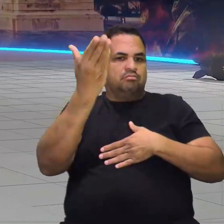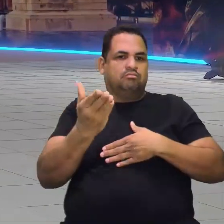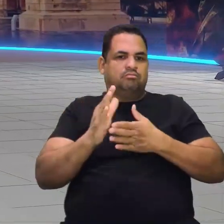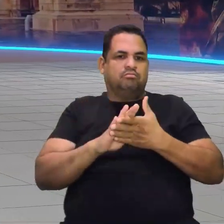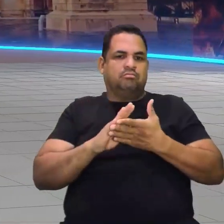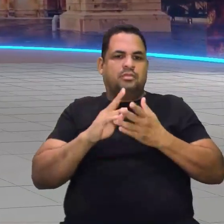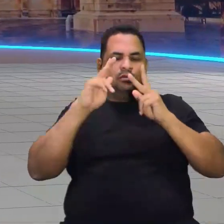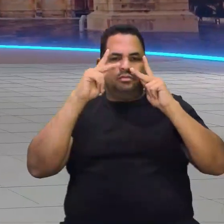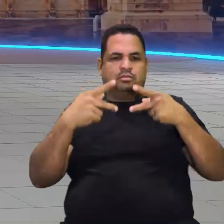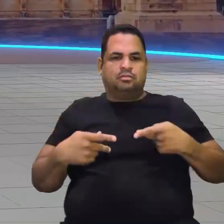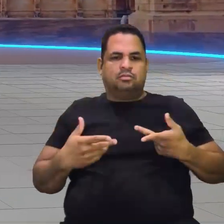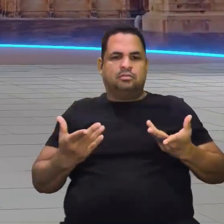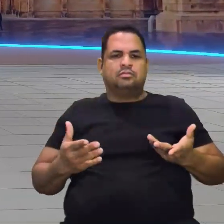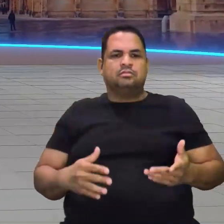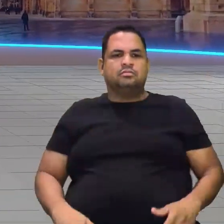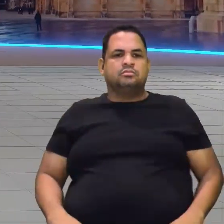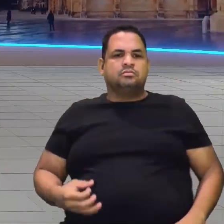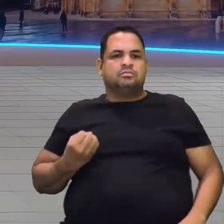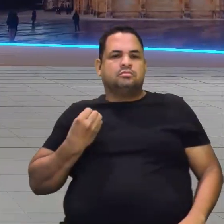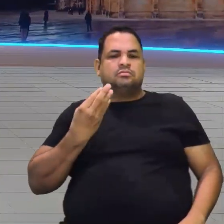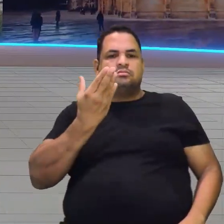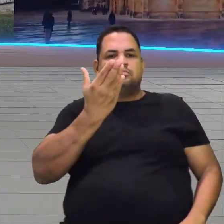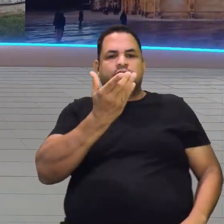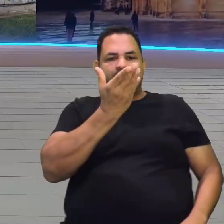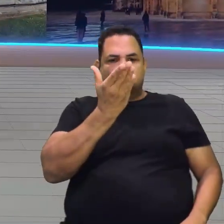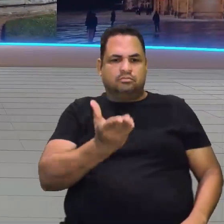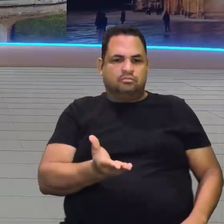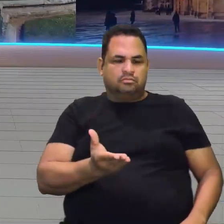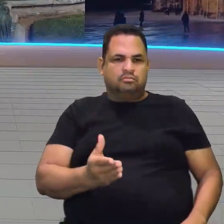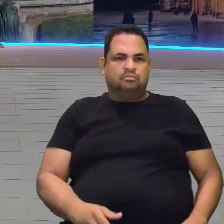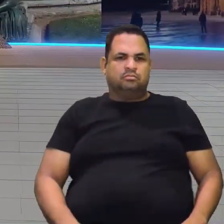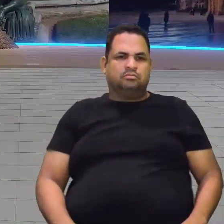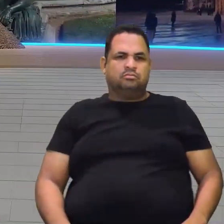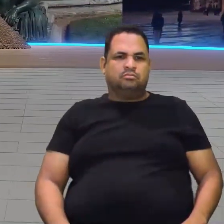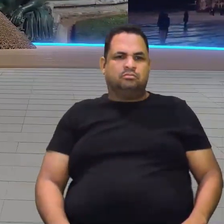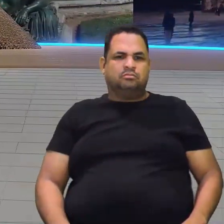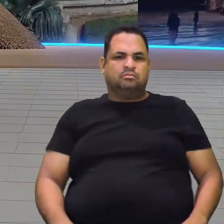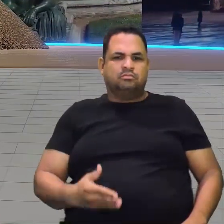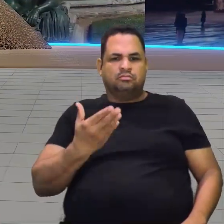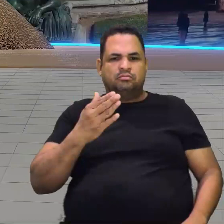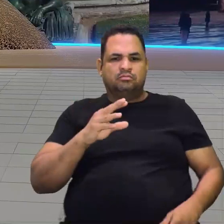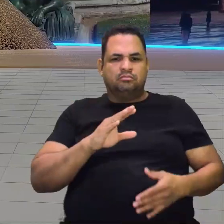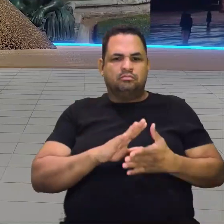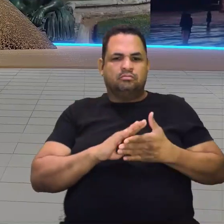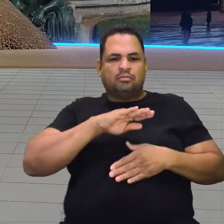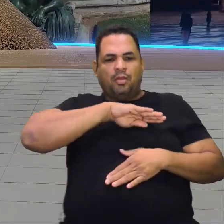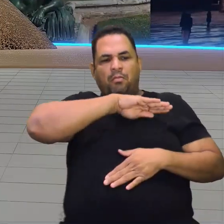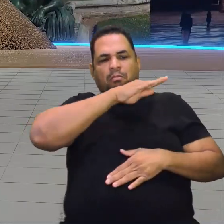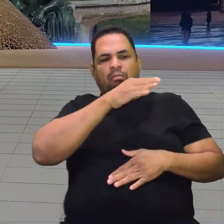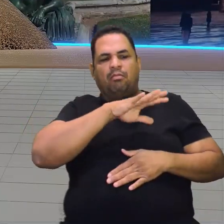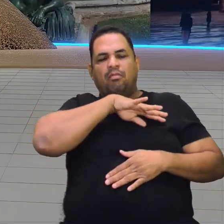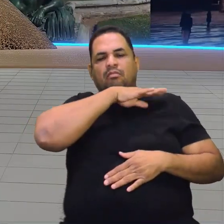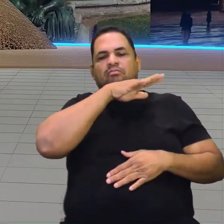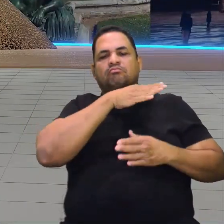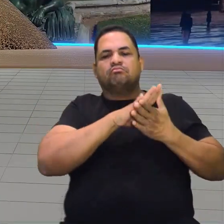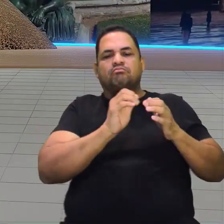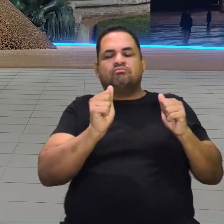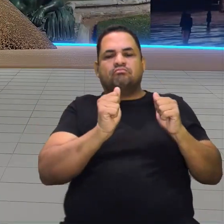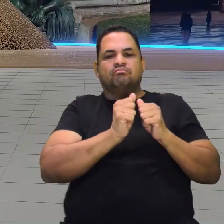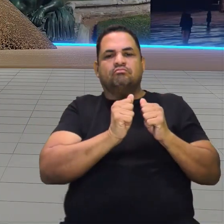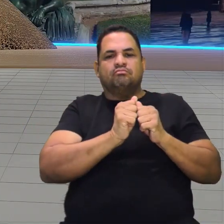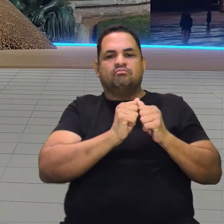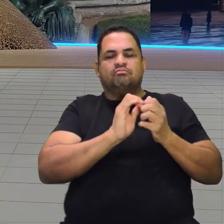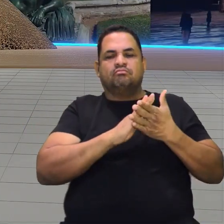humanidade. E aqui dessa viagem, nós estávamos aqui, ó, no lombo de um camelo, perto das pirâmides, no